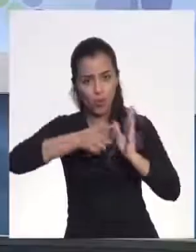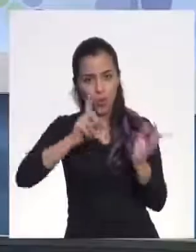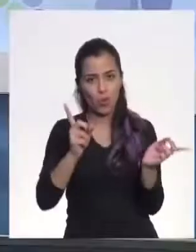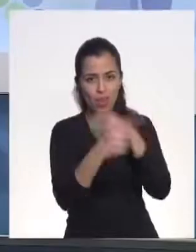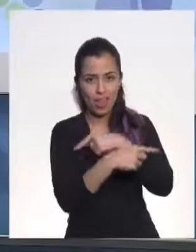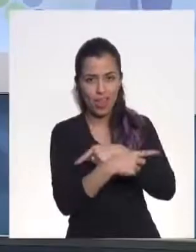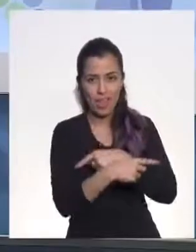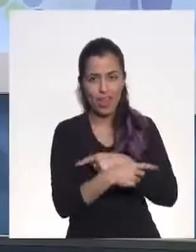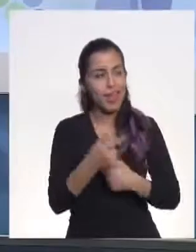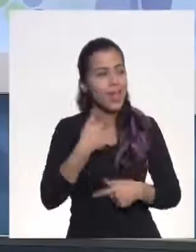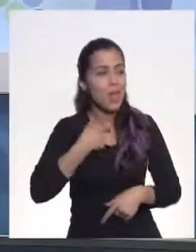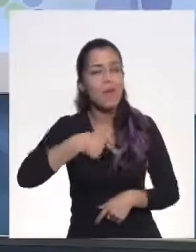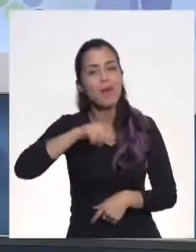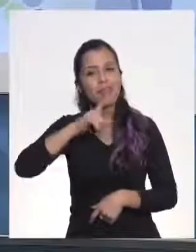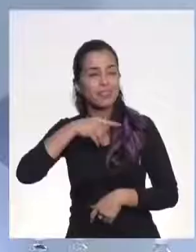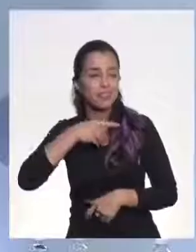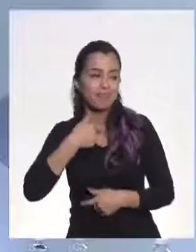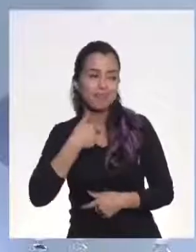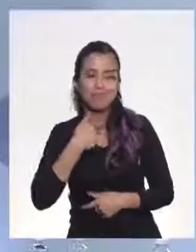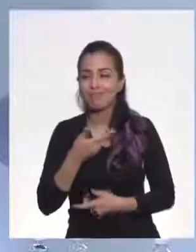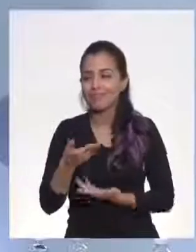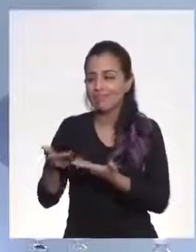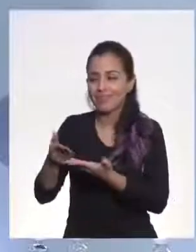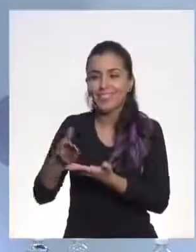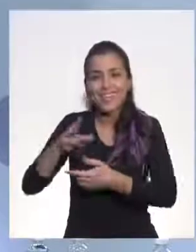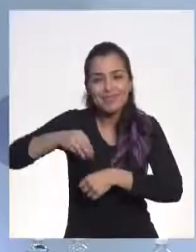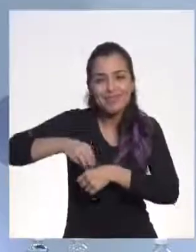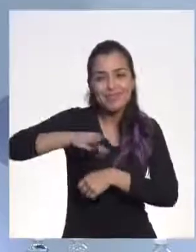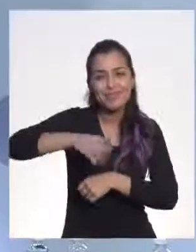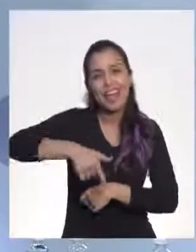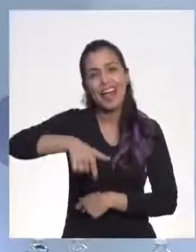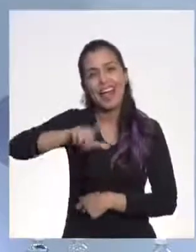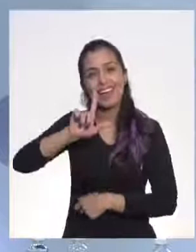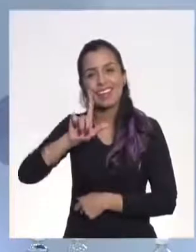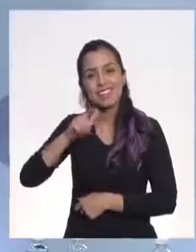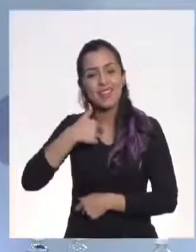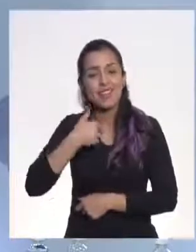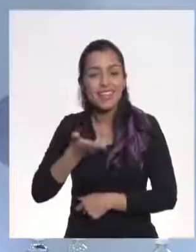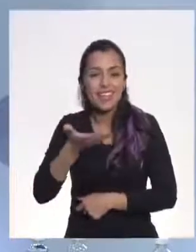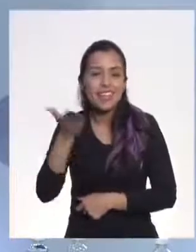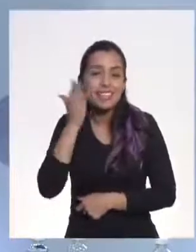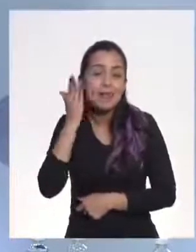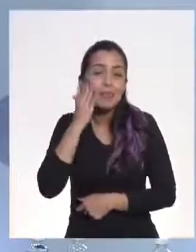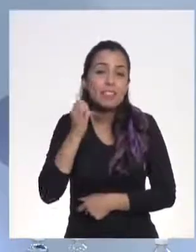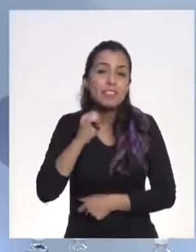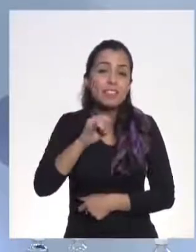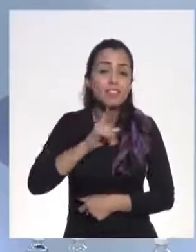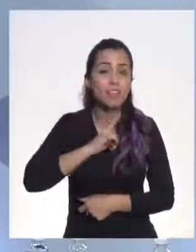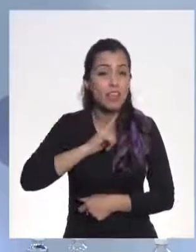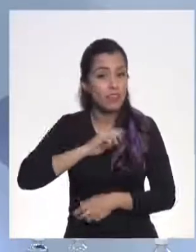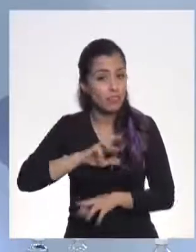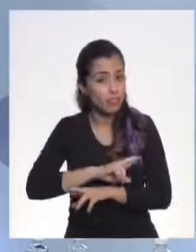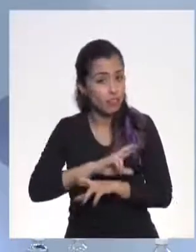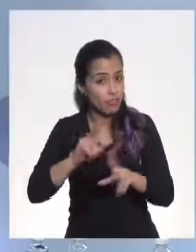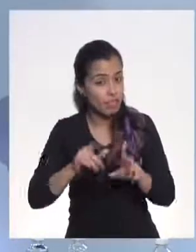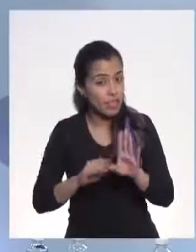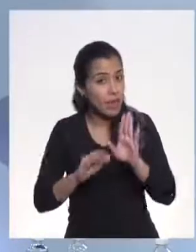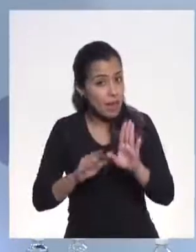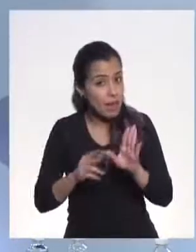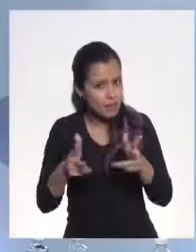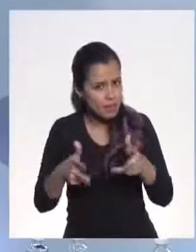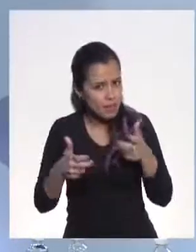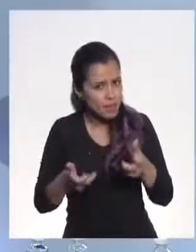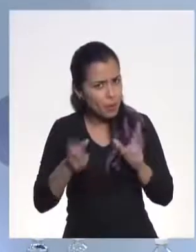responde eu ia perguntar para os alunos aqui é perdão se houve diferença a gente vocês perceberam é a mesma coisa